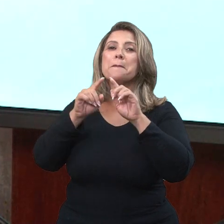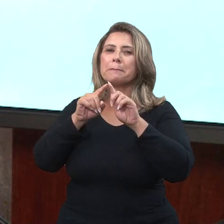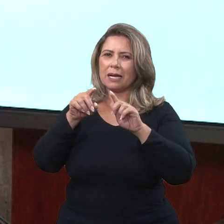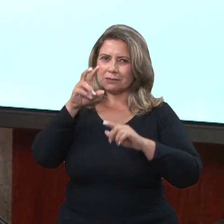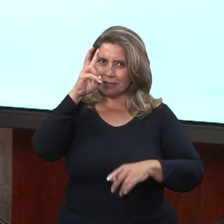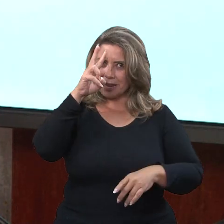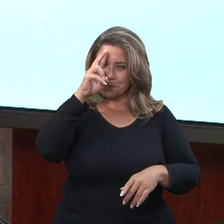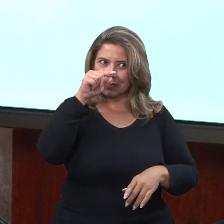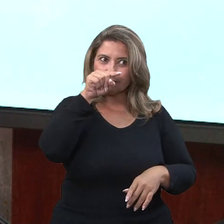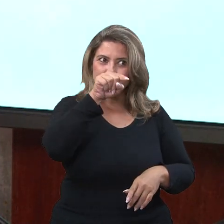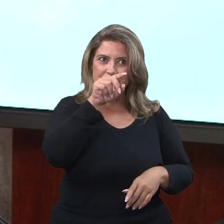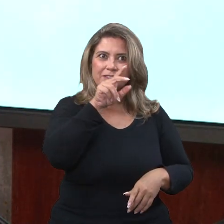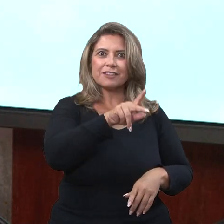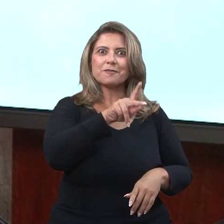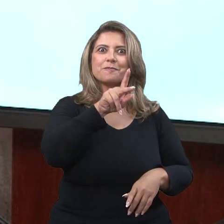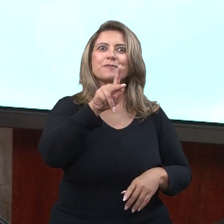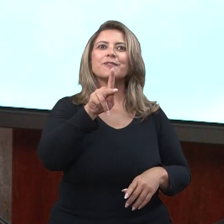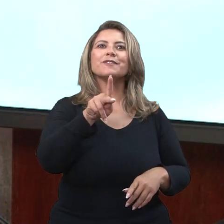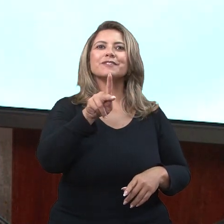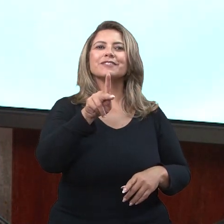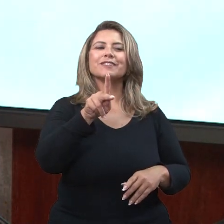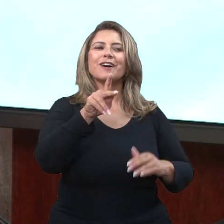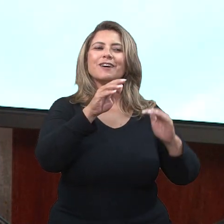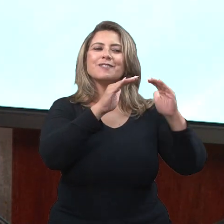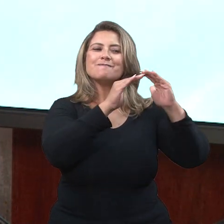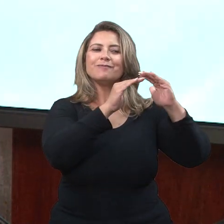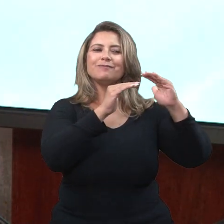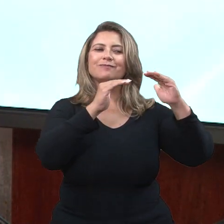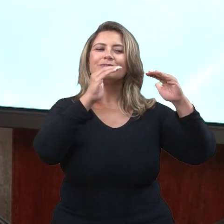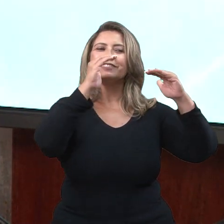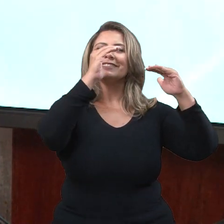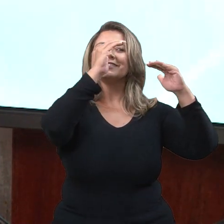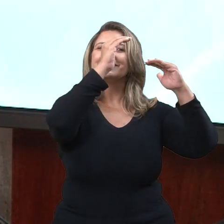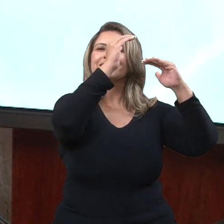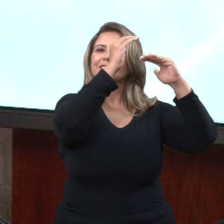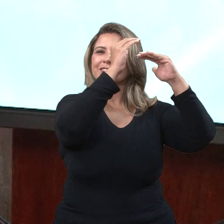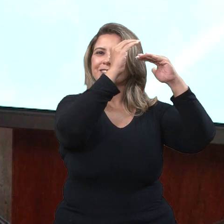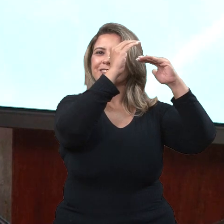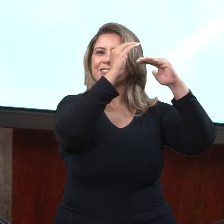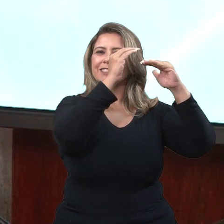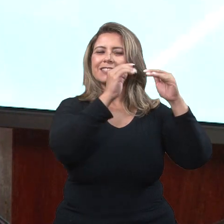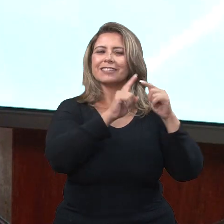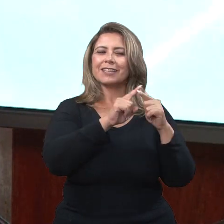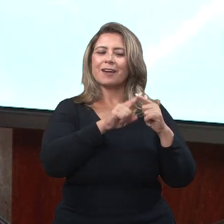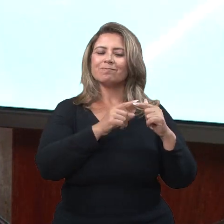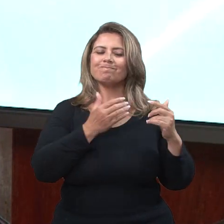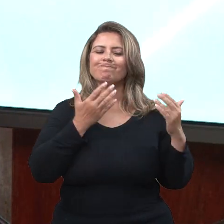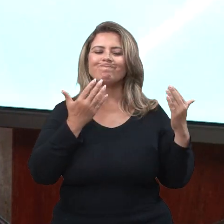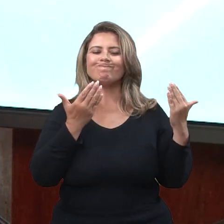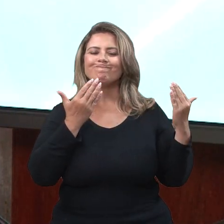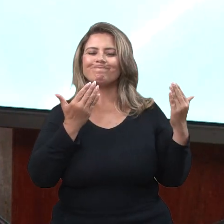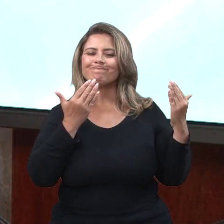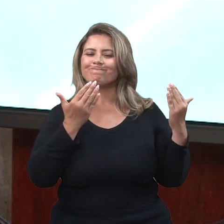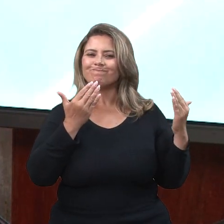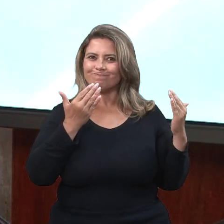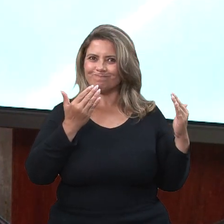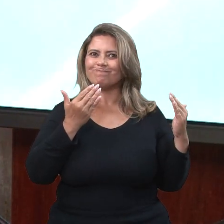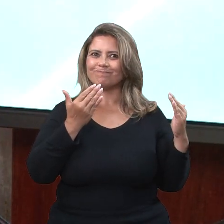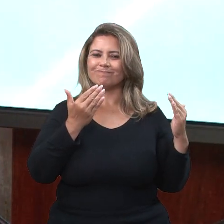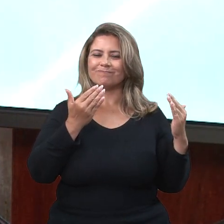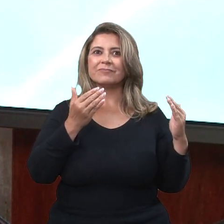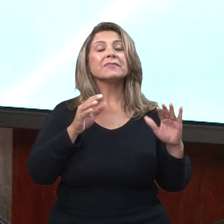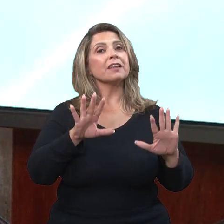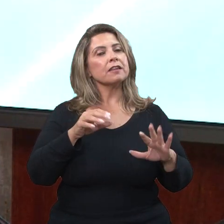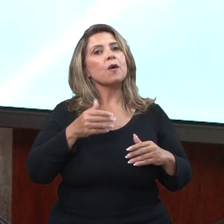pouco evasivo, né? Fica um pouco suspeito. Então, na verdade, a gente quer